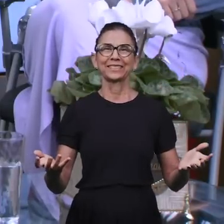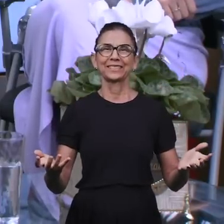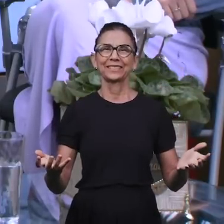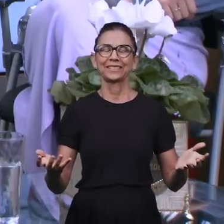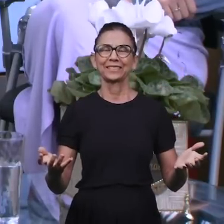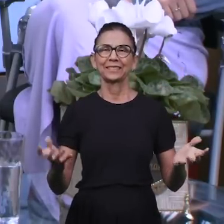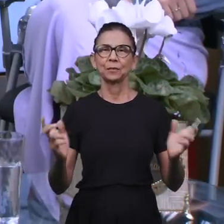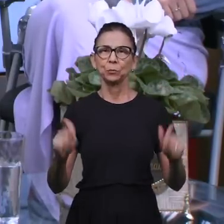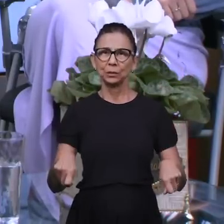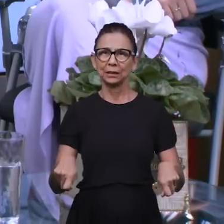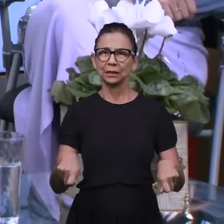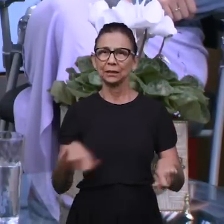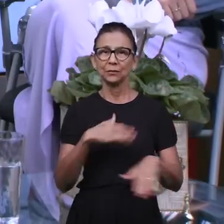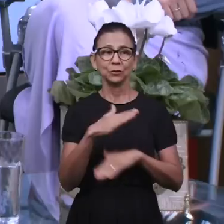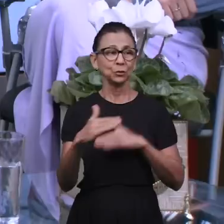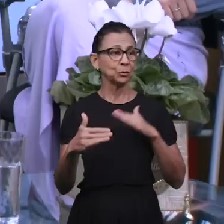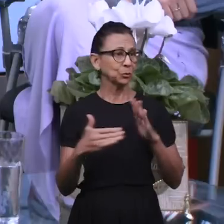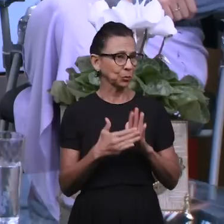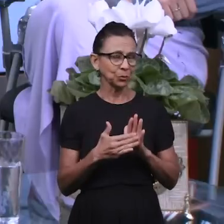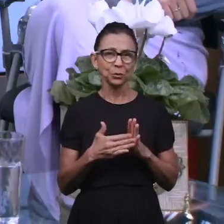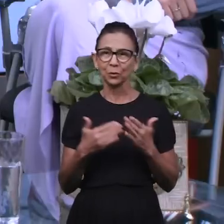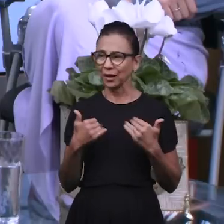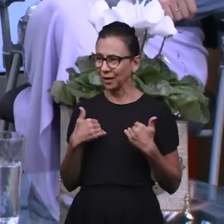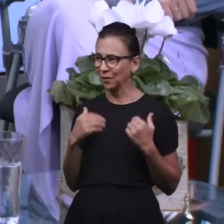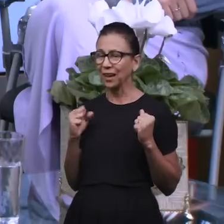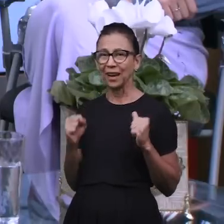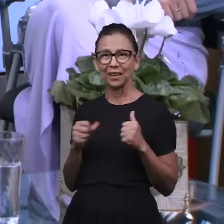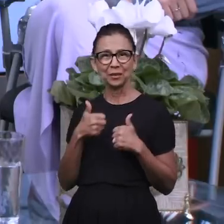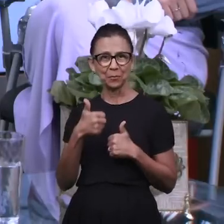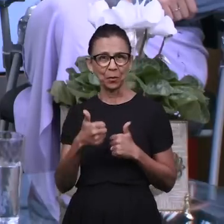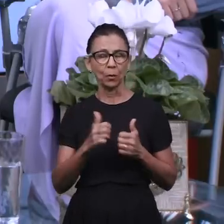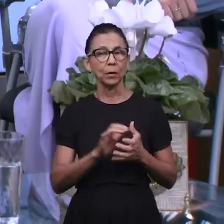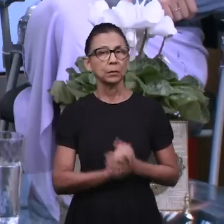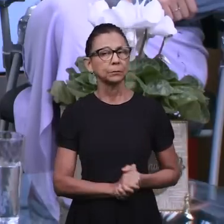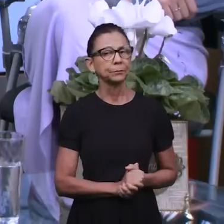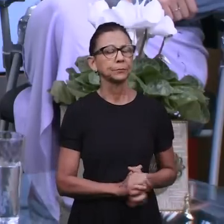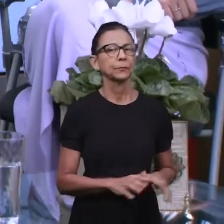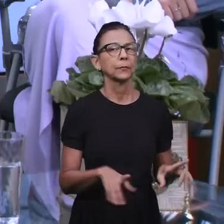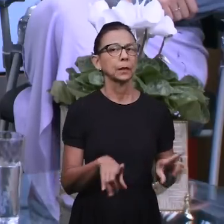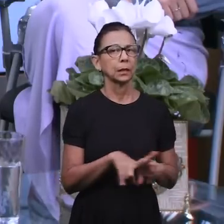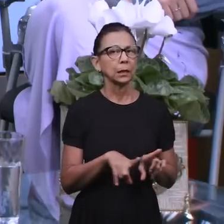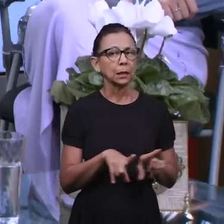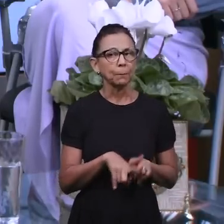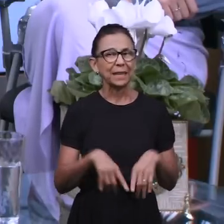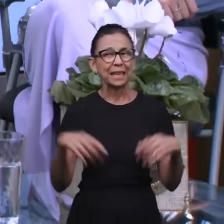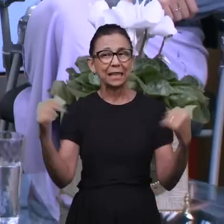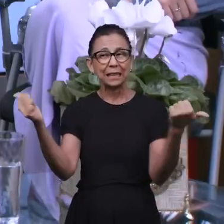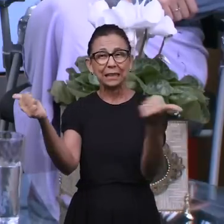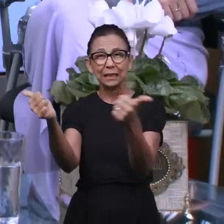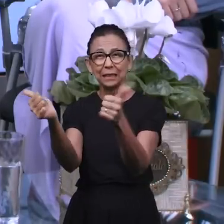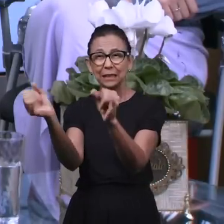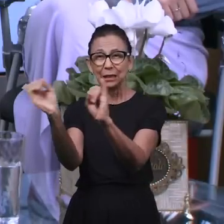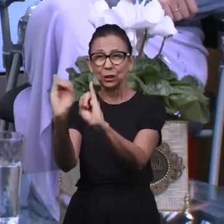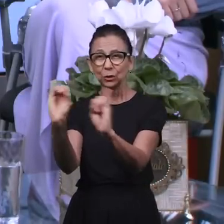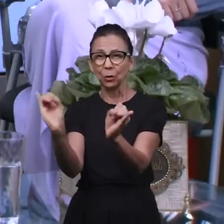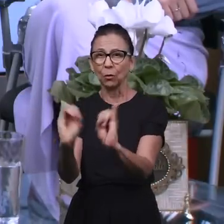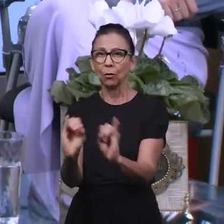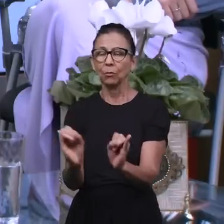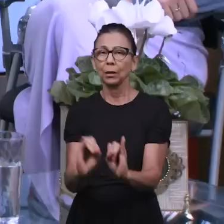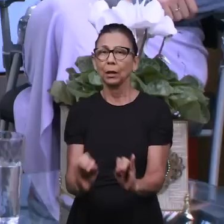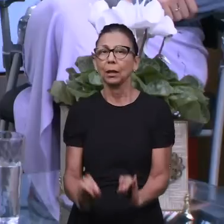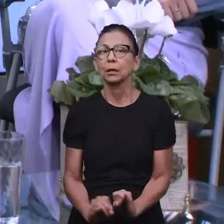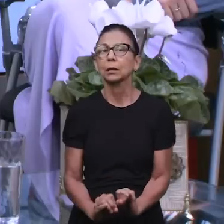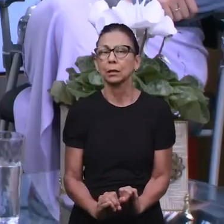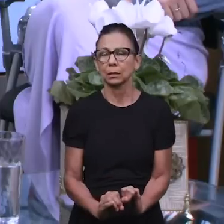casa. Tudo era possível. Além disso, era uma cidade idólatra, pagã ao extremo.